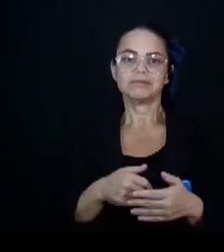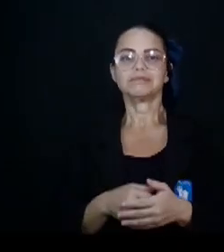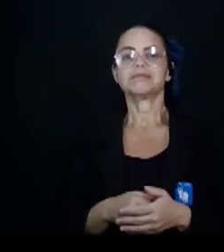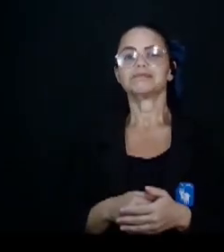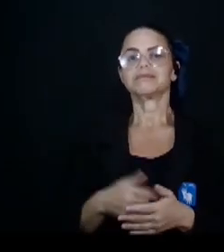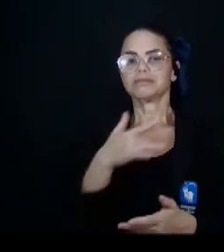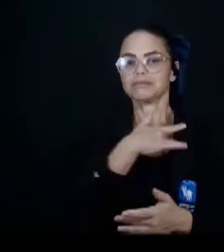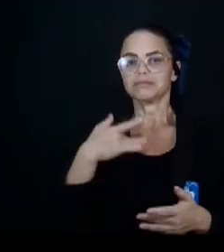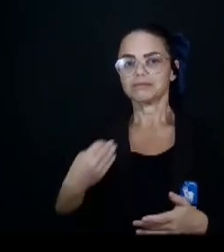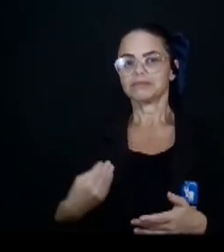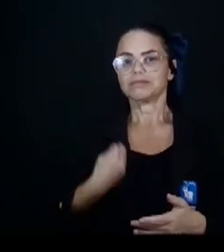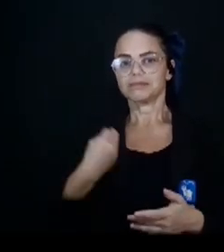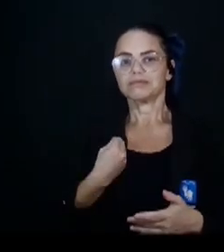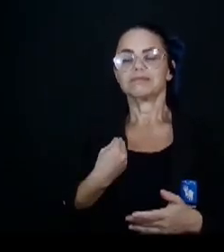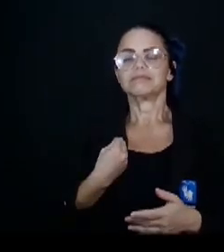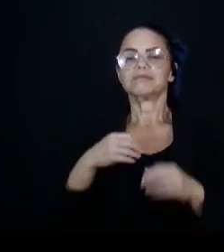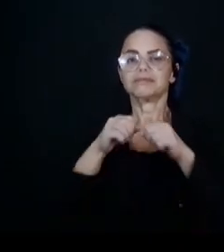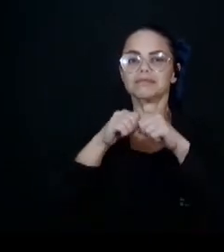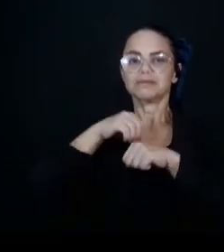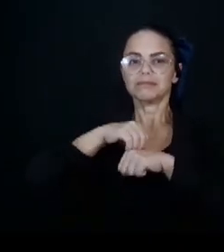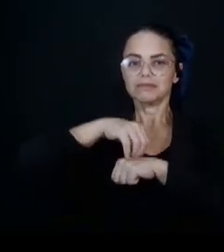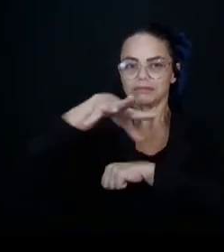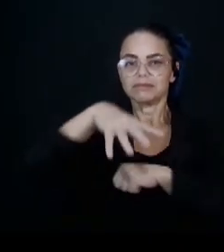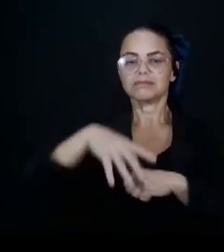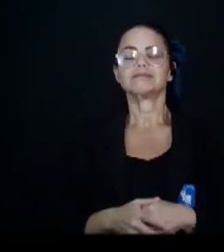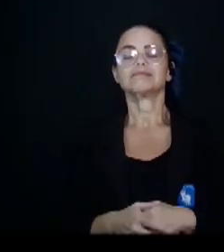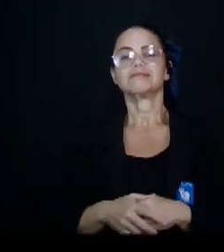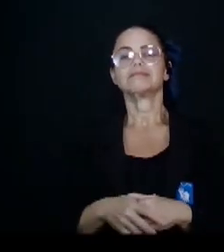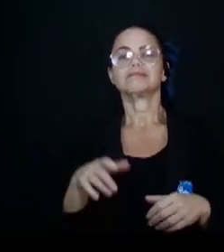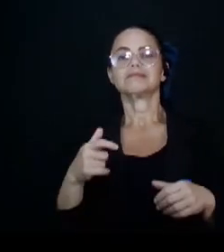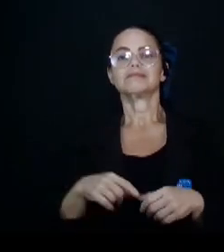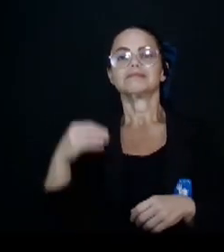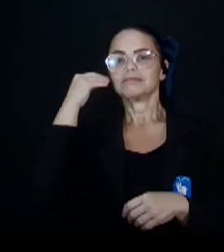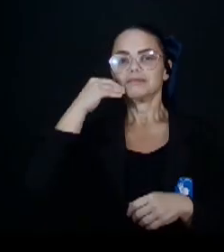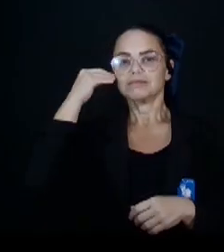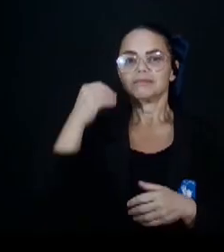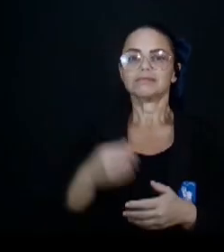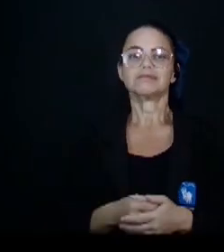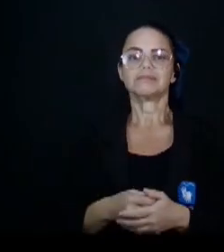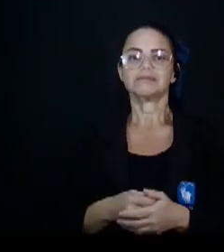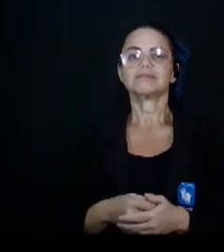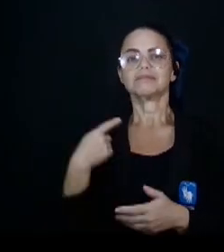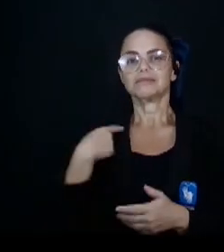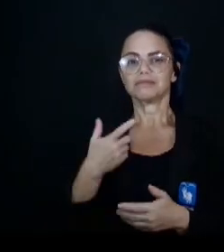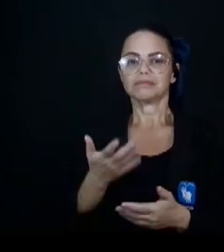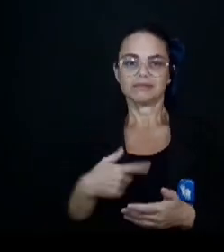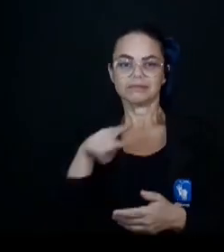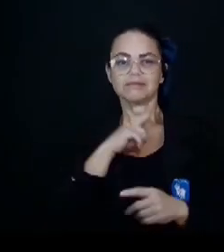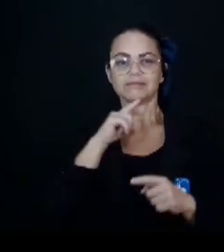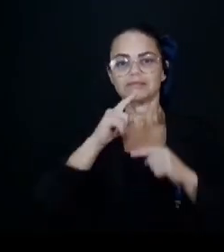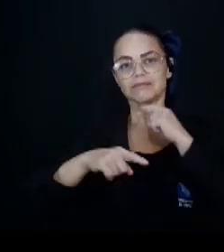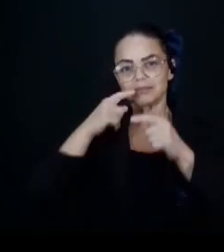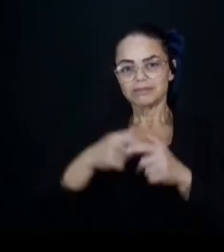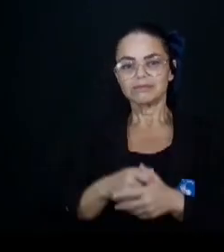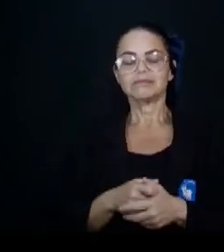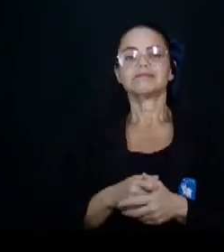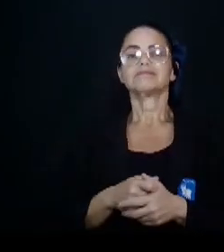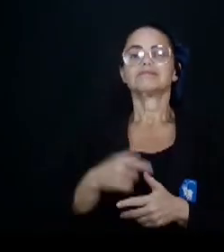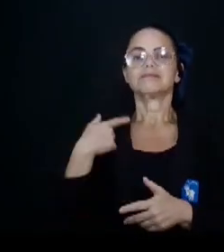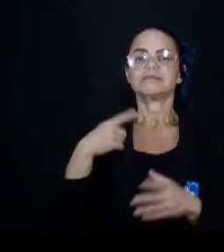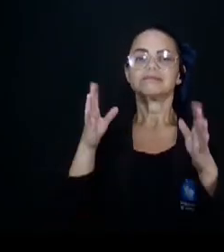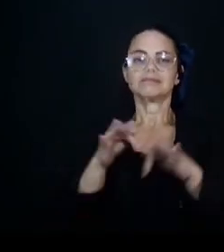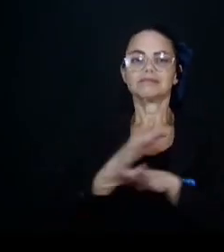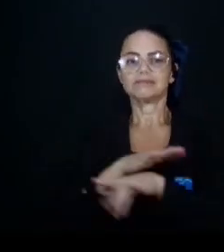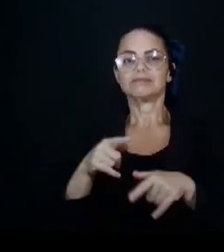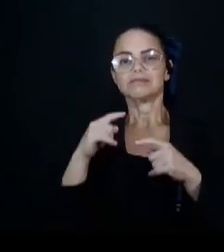por compartilhar a sua vasta experiência e trazer um pouquinho das dúvidas, né, sanar um pouquinho das dúvidas sobre